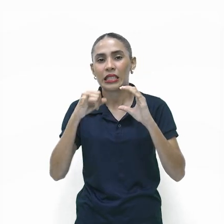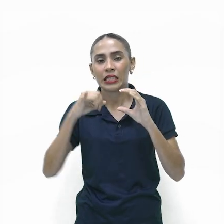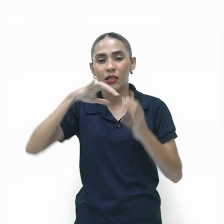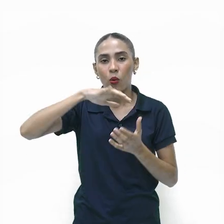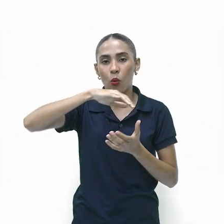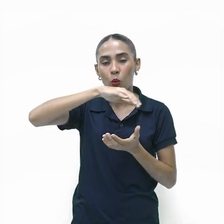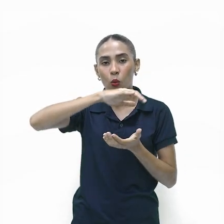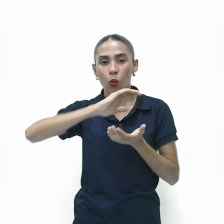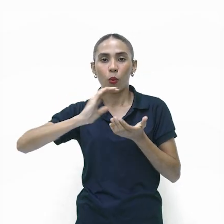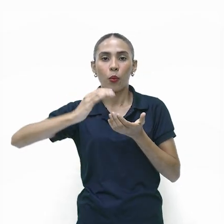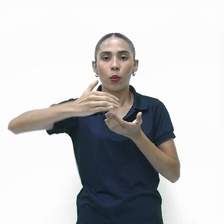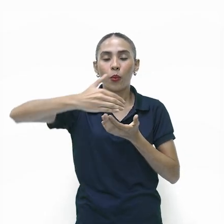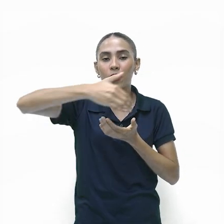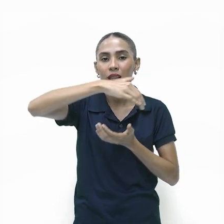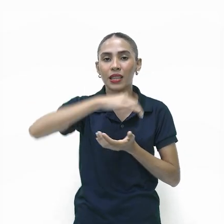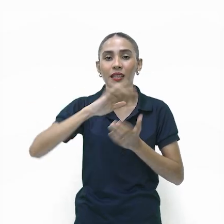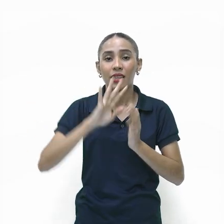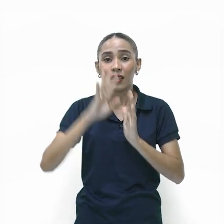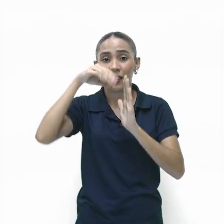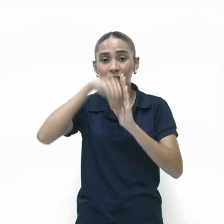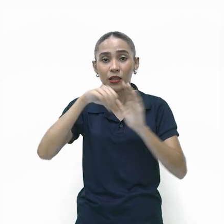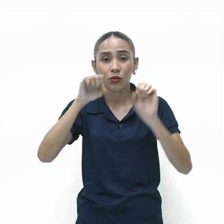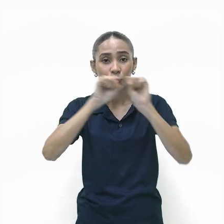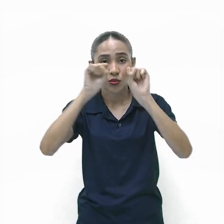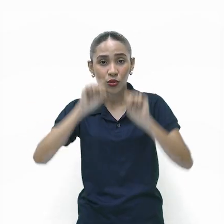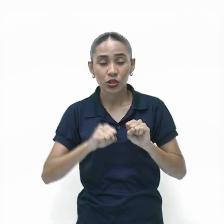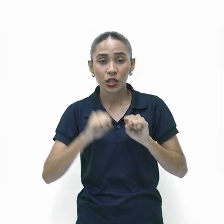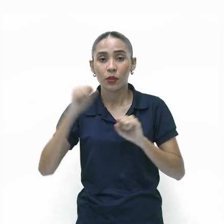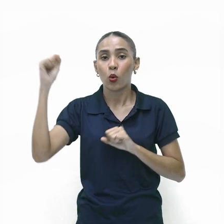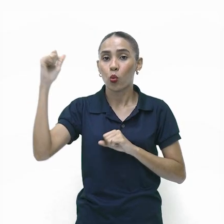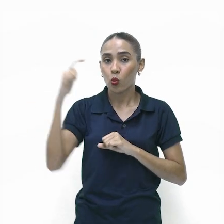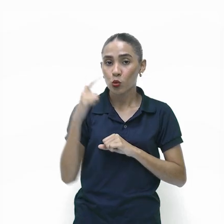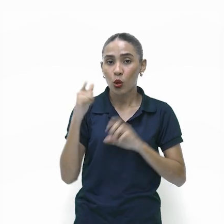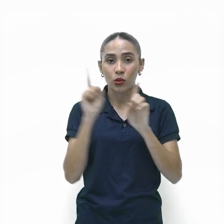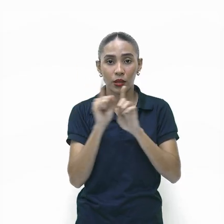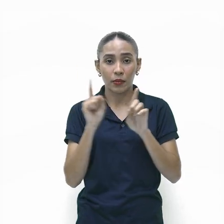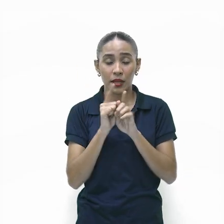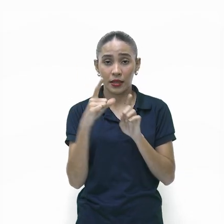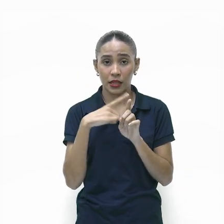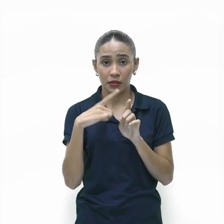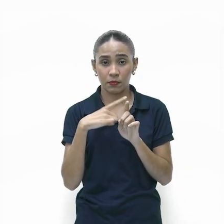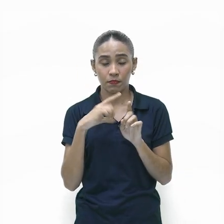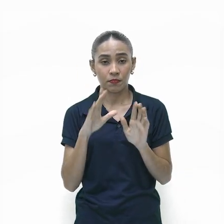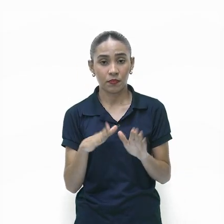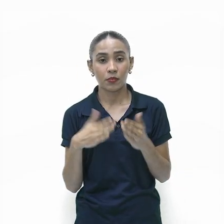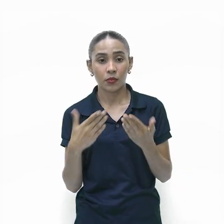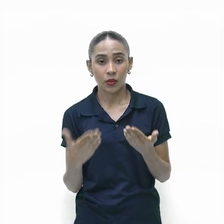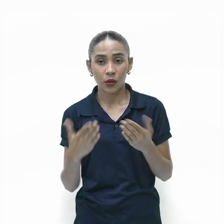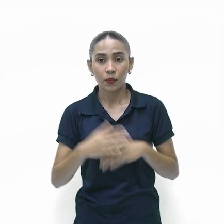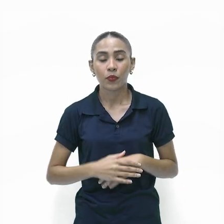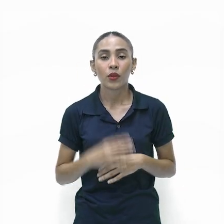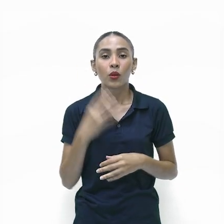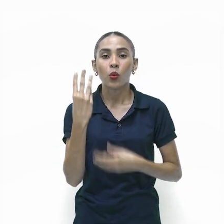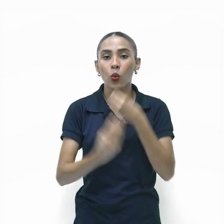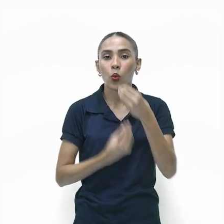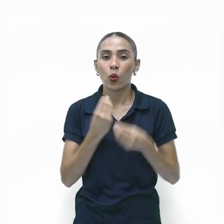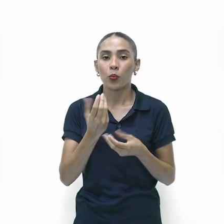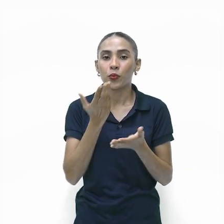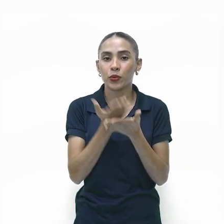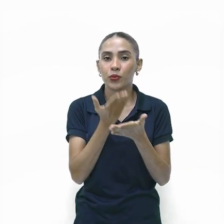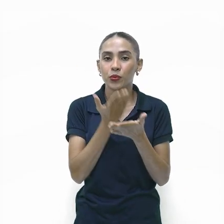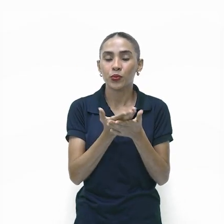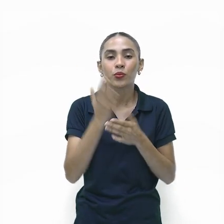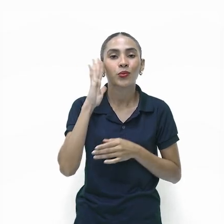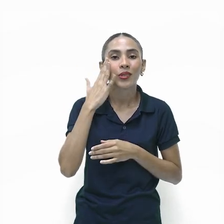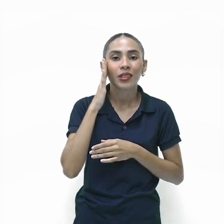se o planeta ele está dentro de um sistema onde o Sol também é estável. Então, como se faz aí